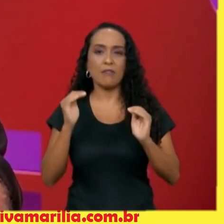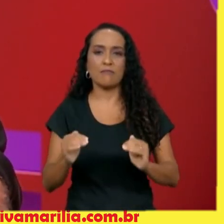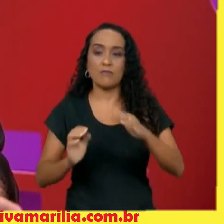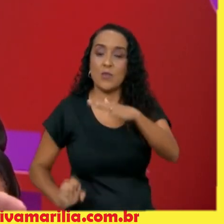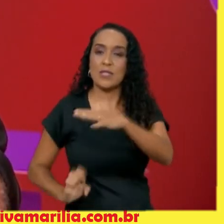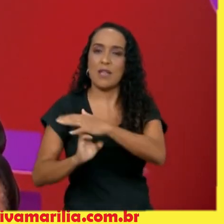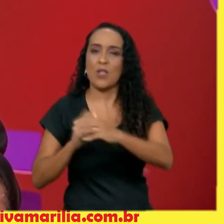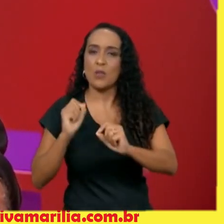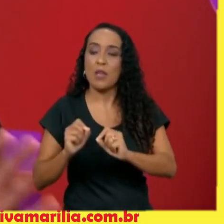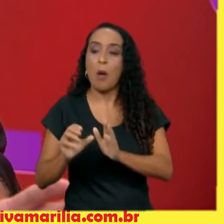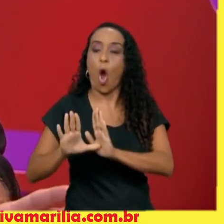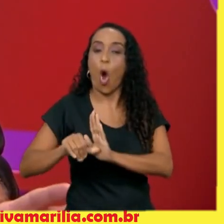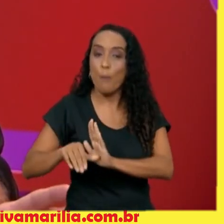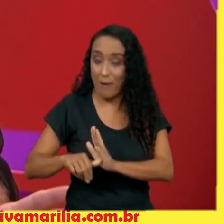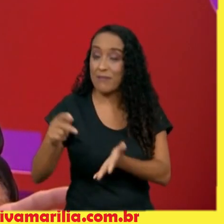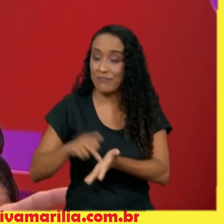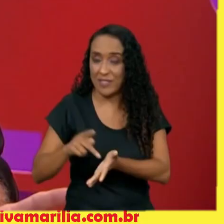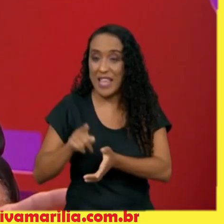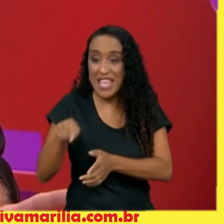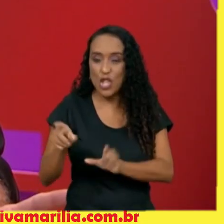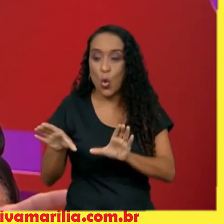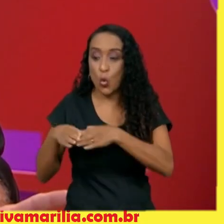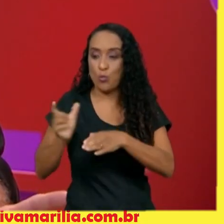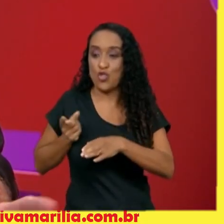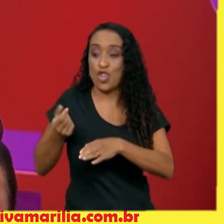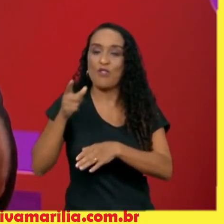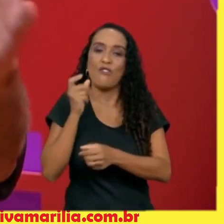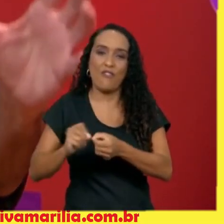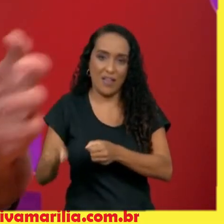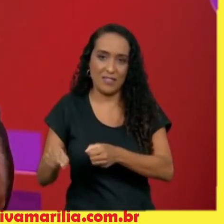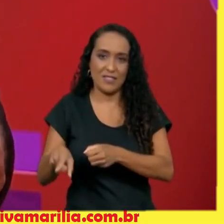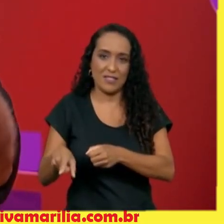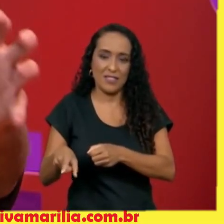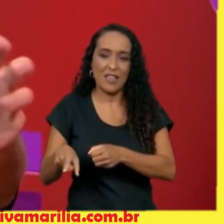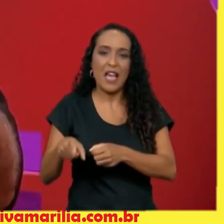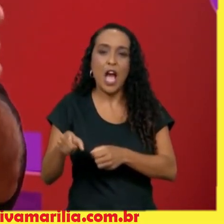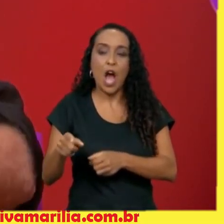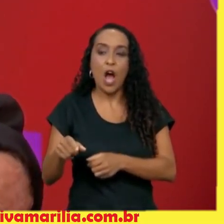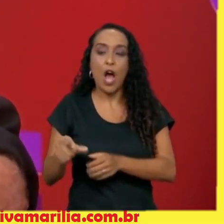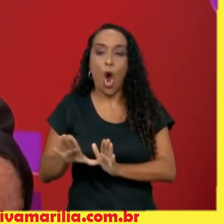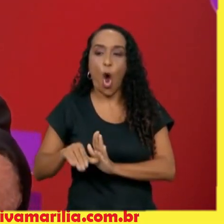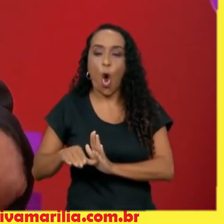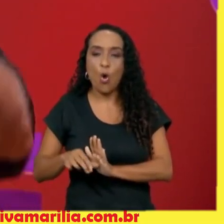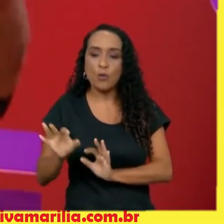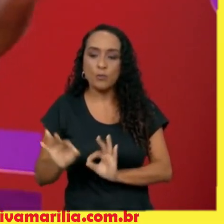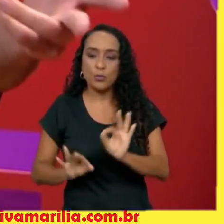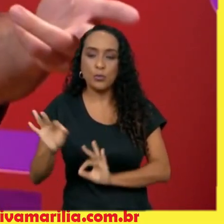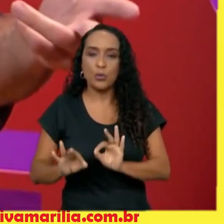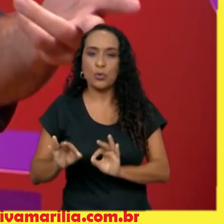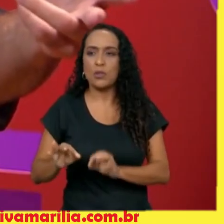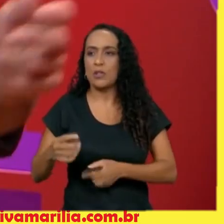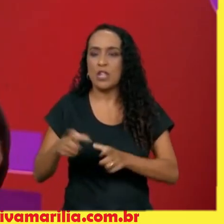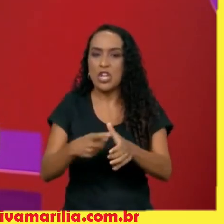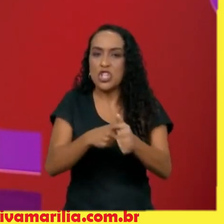para quê? Para roubar. É isso que a elite faz. Né? É um roubo planejado, montado, de dívida pública que você